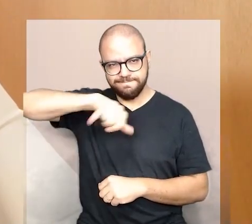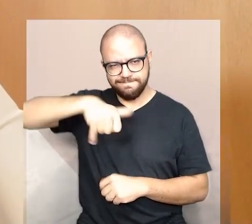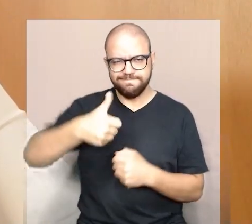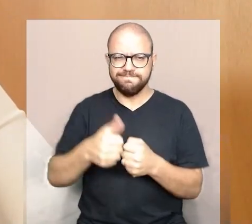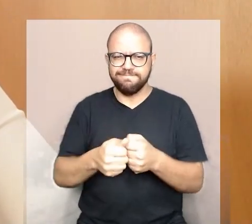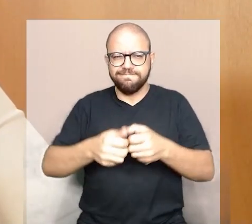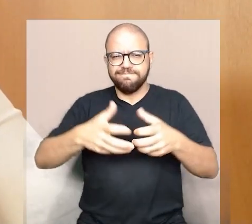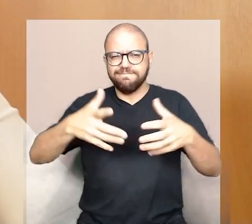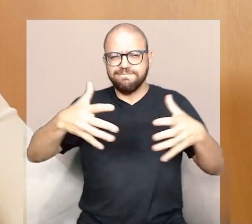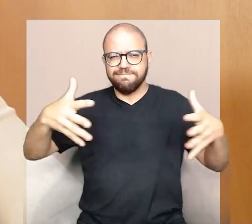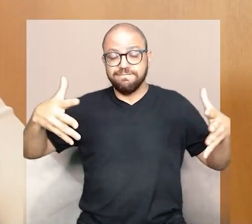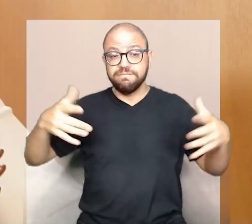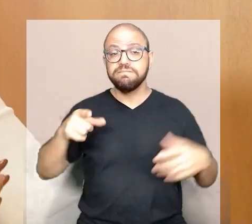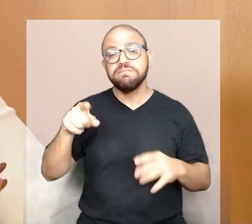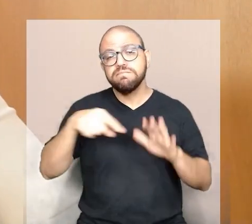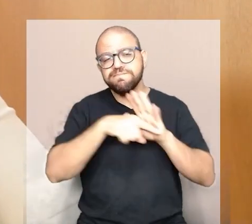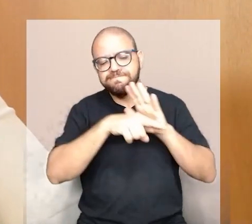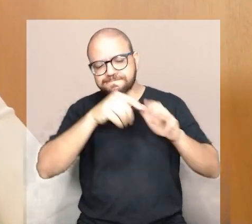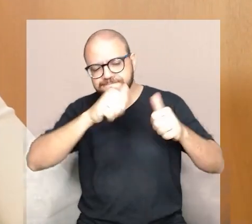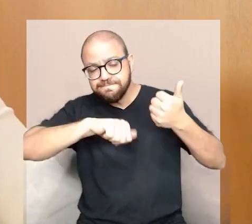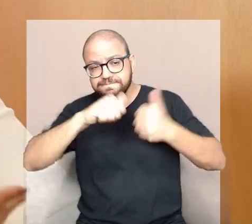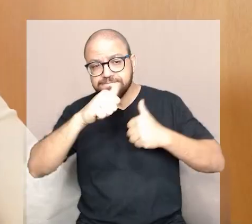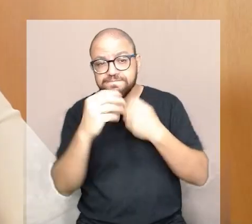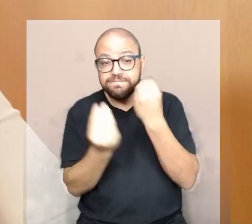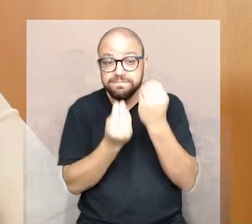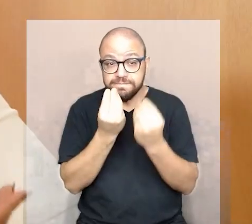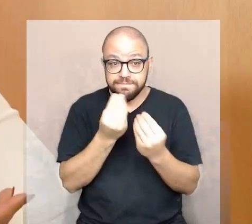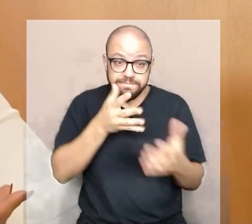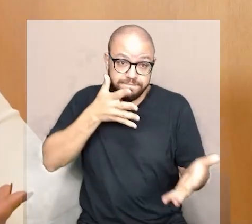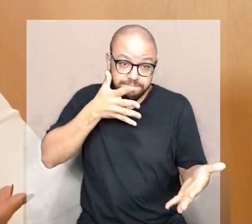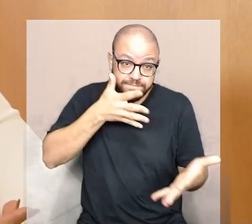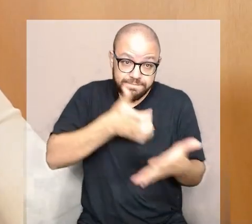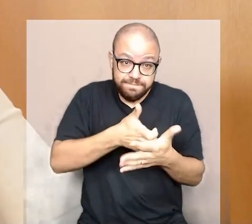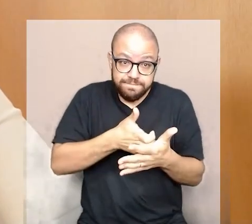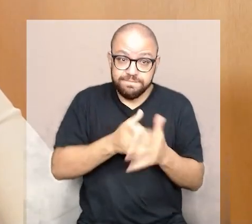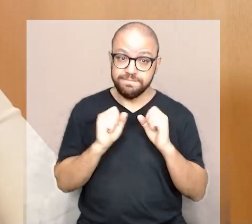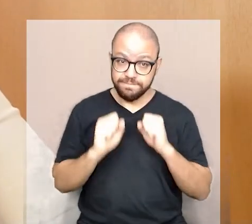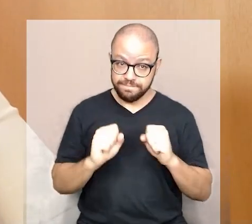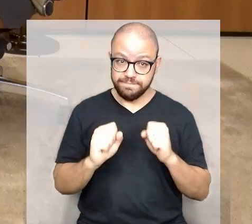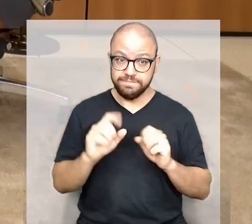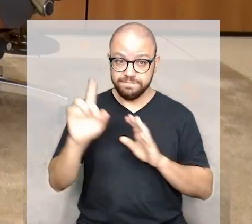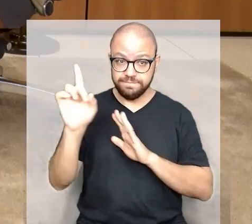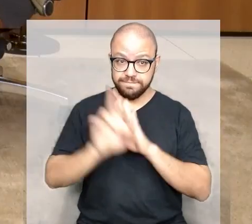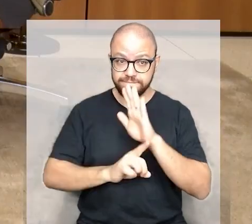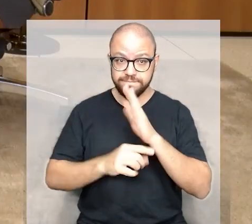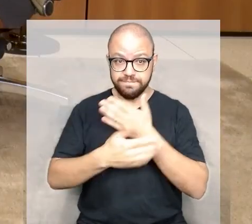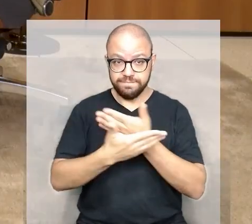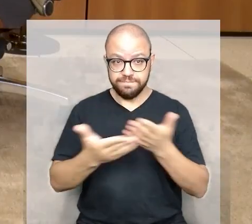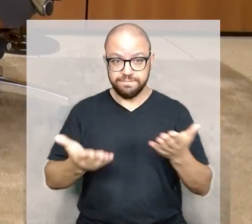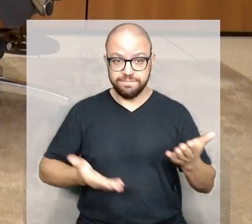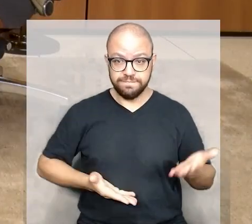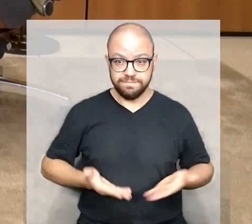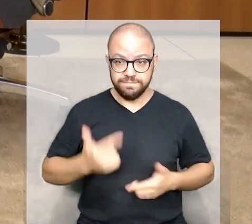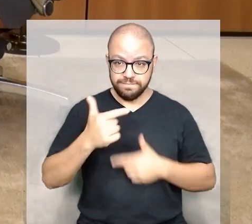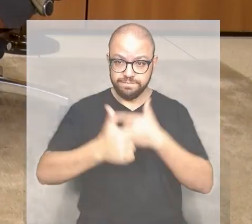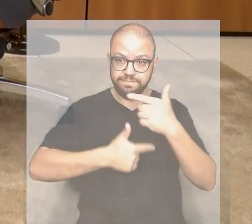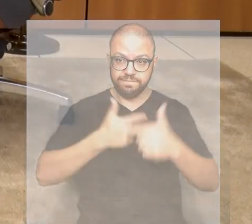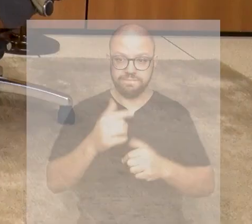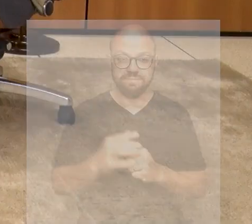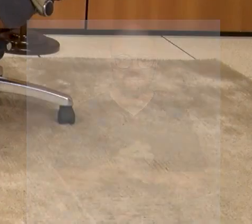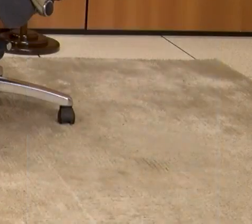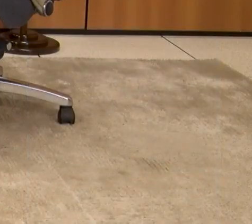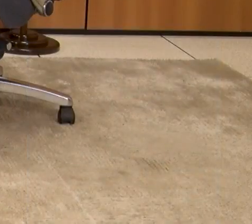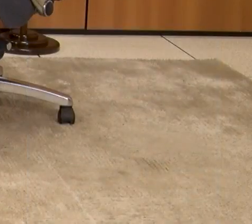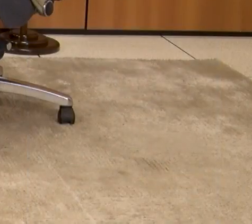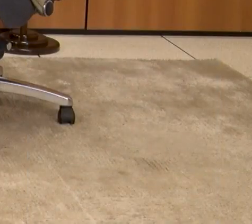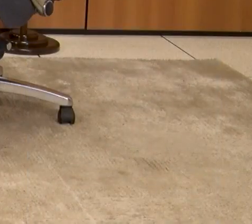alertado sobre os riscos da pejotização ampla e restrita. Como é que o senhor avalia essa tendência e também quais os impactos que